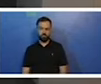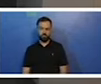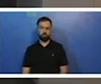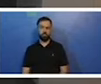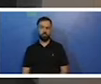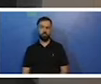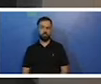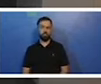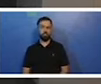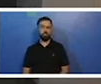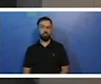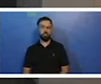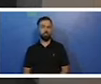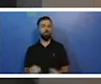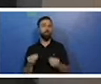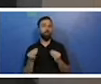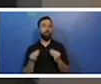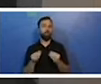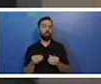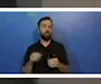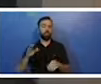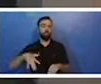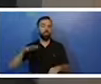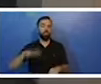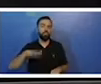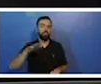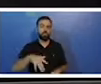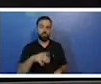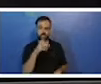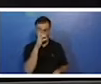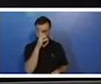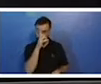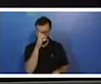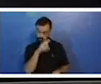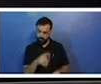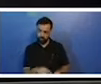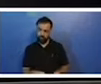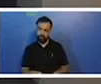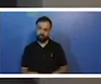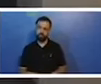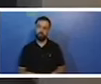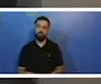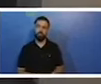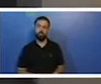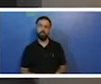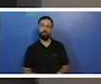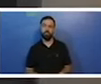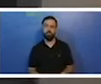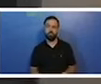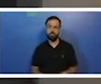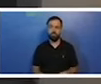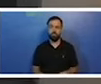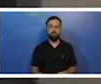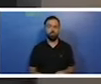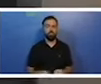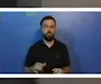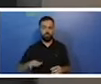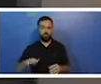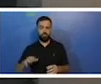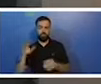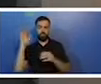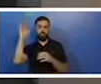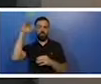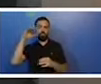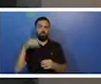o desenvolvimento da aula como bater bola e nós vamos bater bola é Nossa condução de vamo jogo de